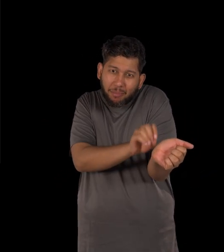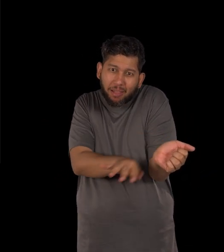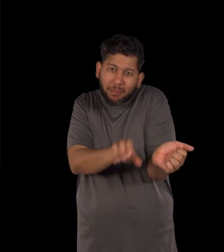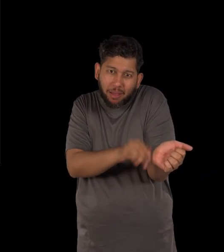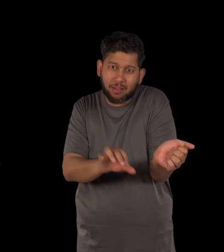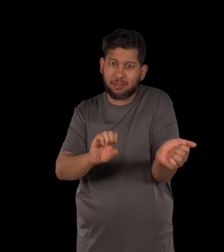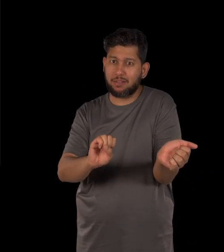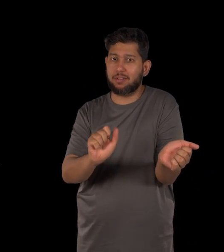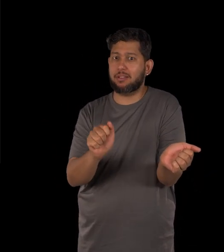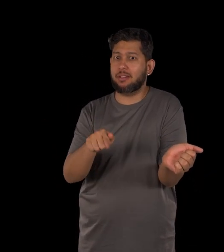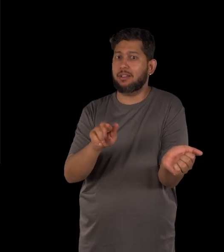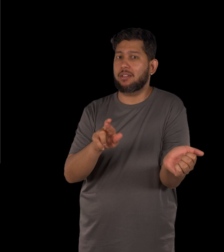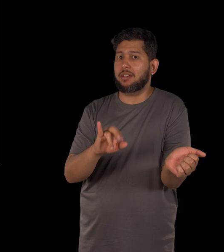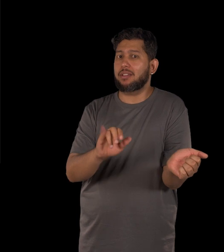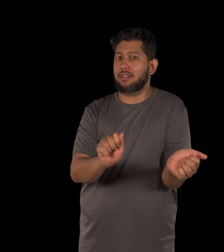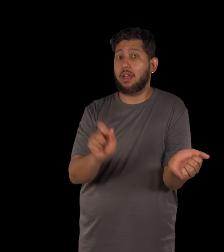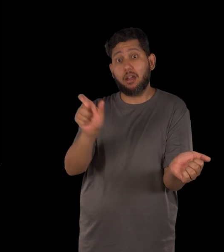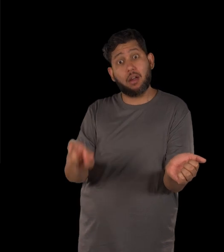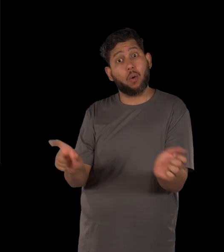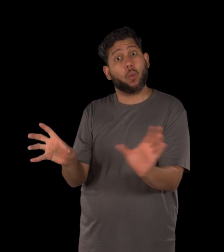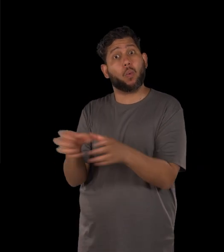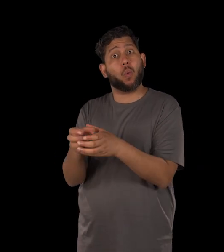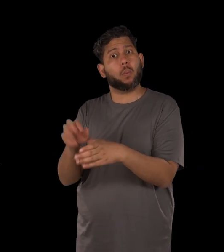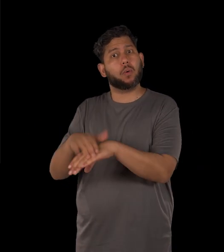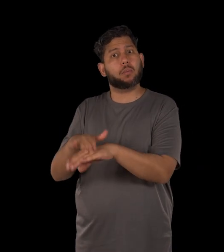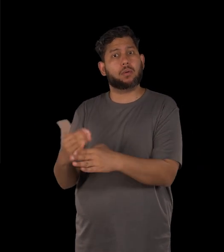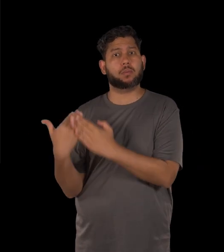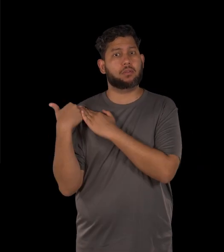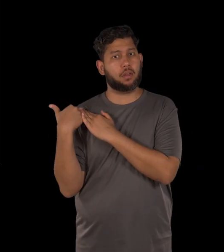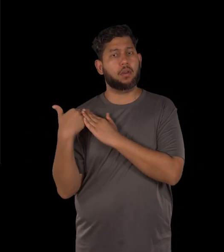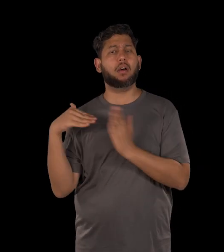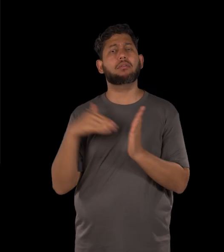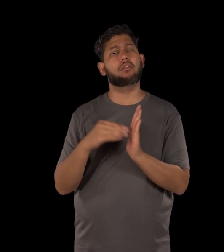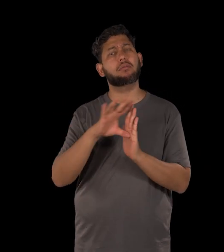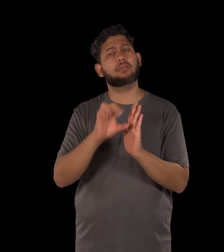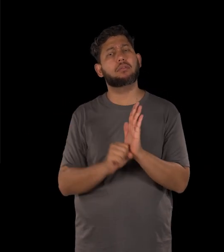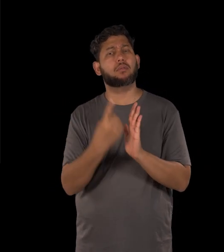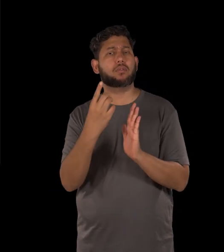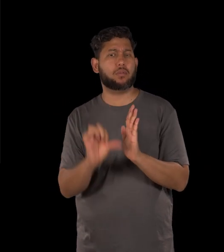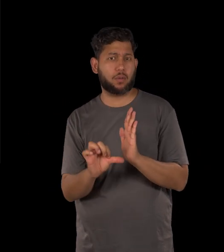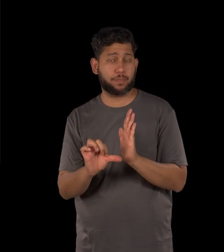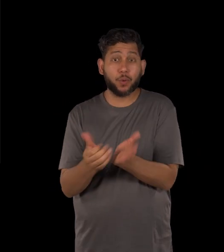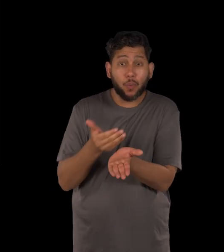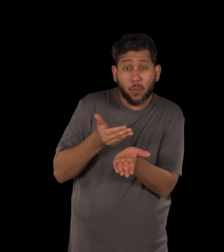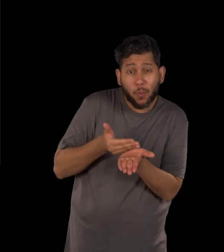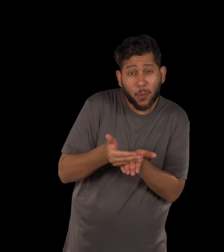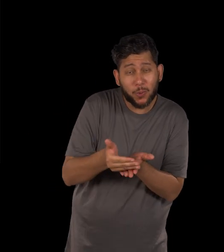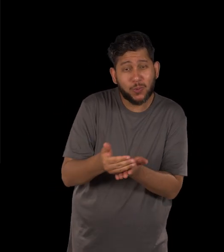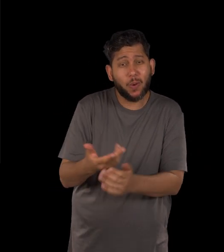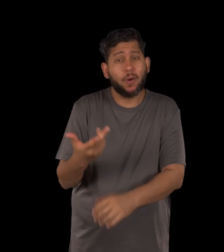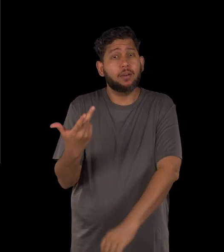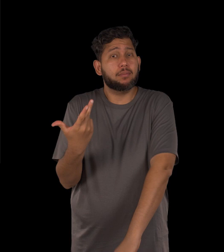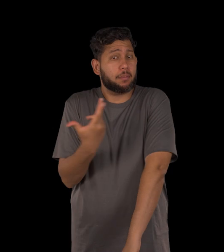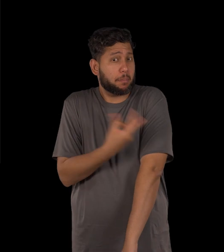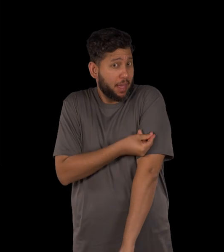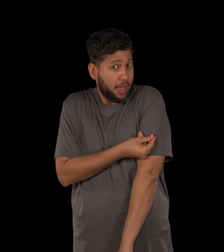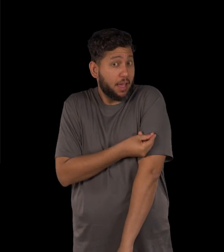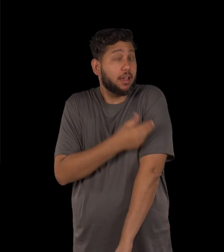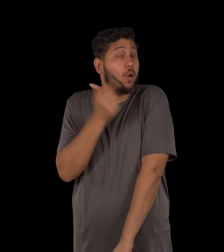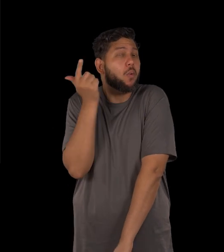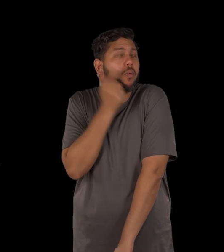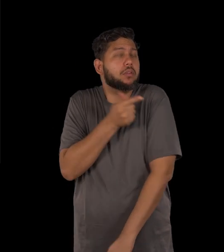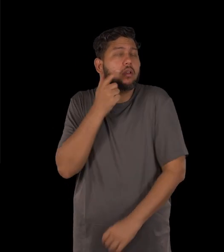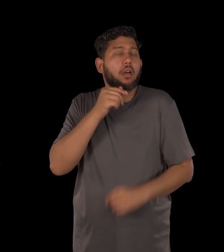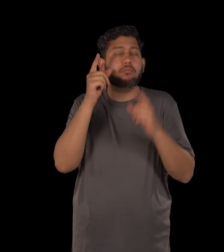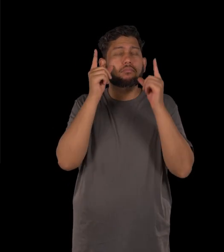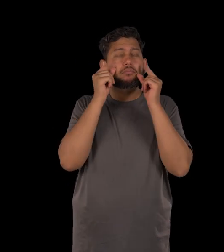os responsáveis por esse trabalho. Isso aconteceu assim até o final do século XIX, quando a anestesia foi descoberta e